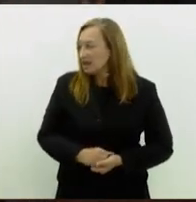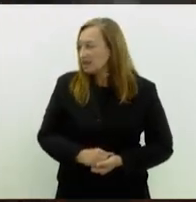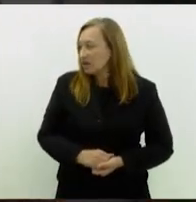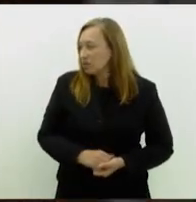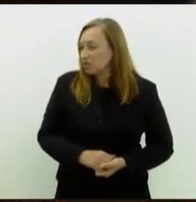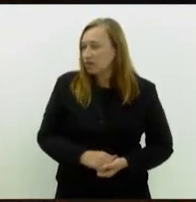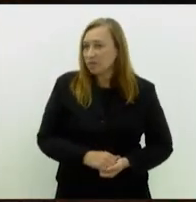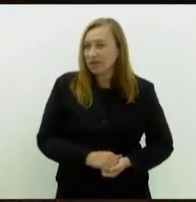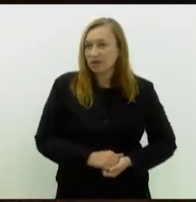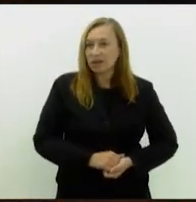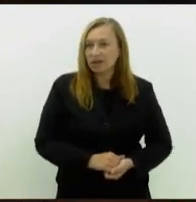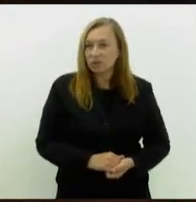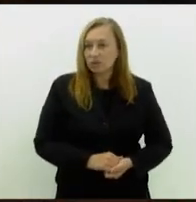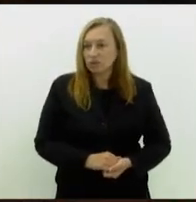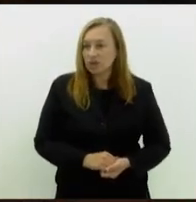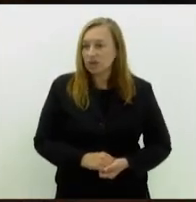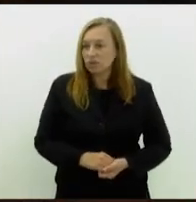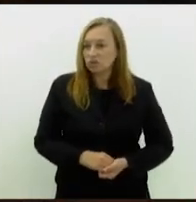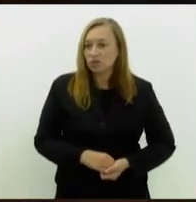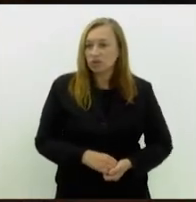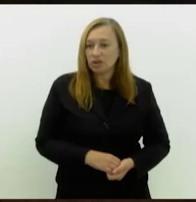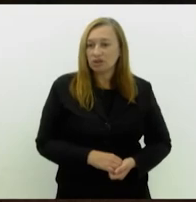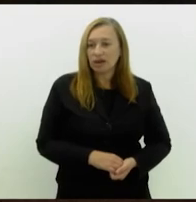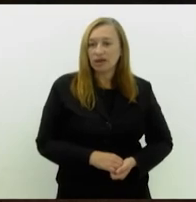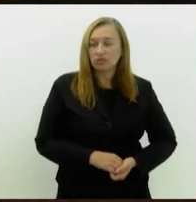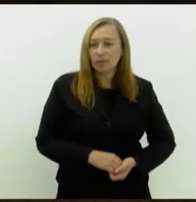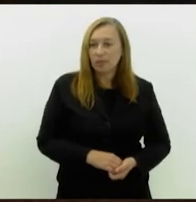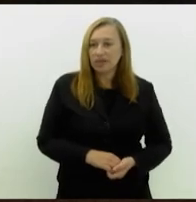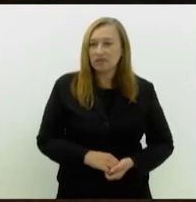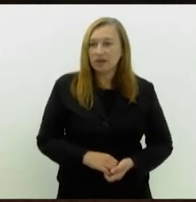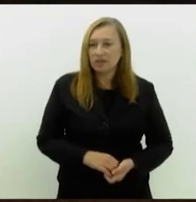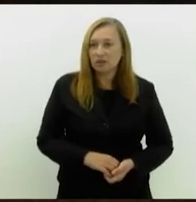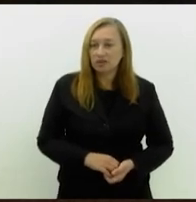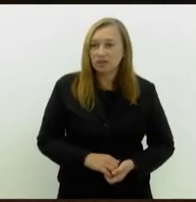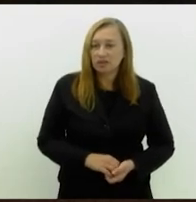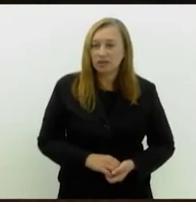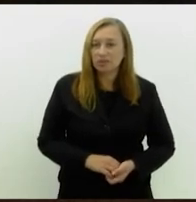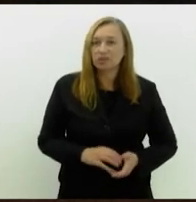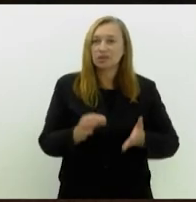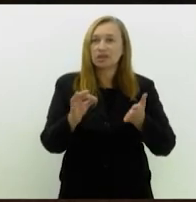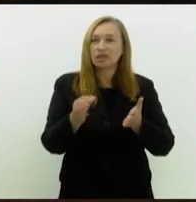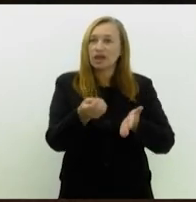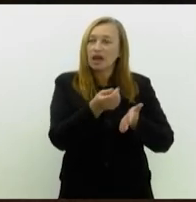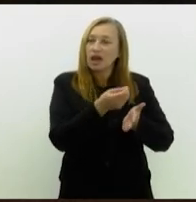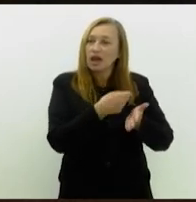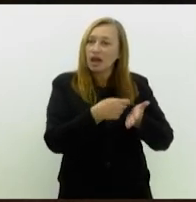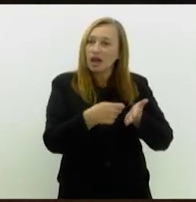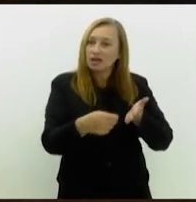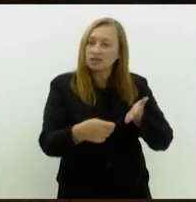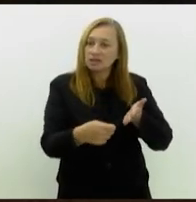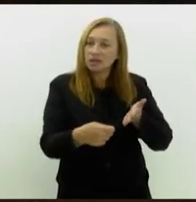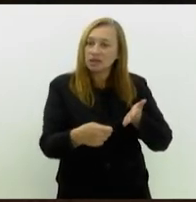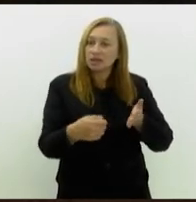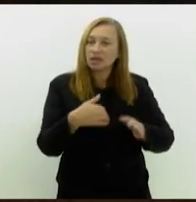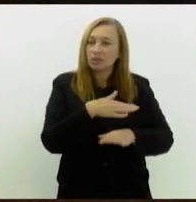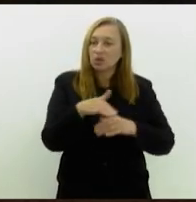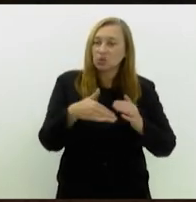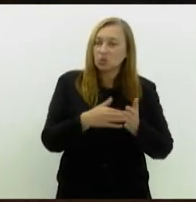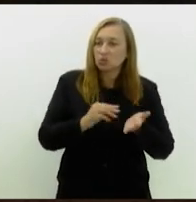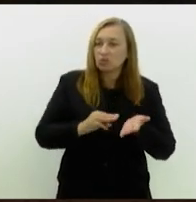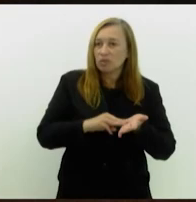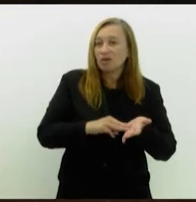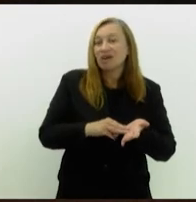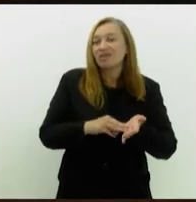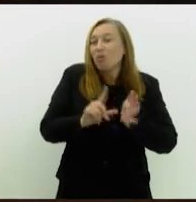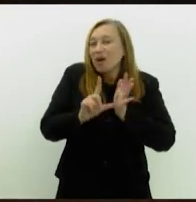aprovação no plenário da ccj ele tem que ser Assinado por todos os membros E aí táo um pequeno atraso nesse